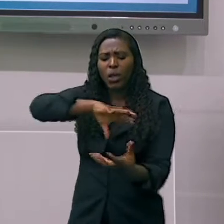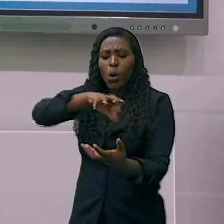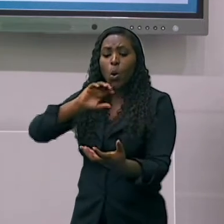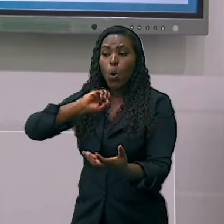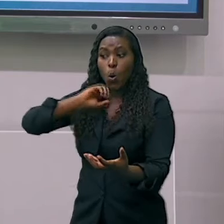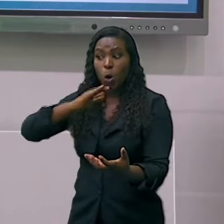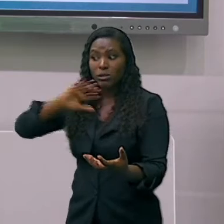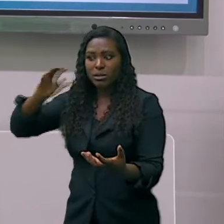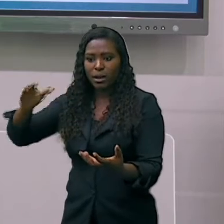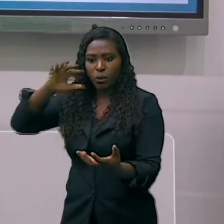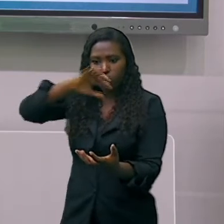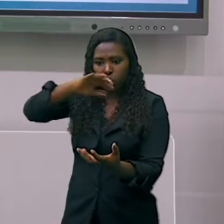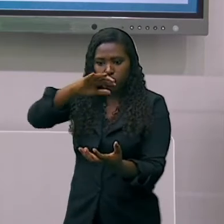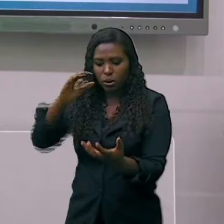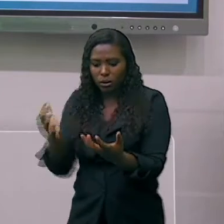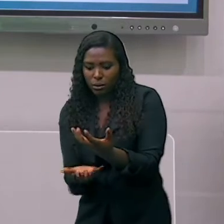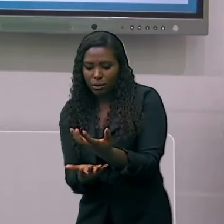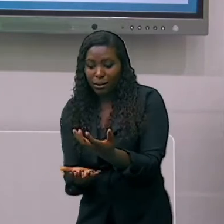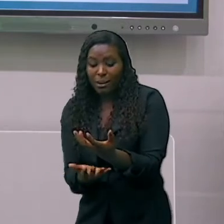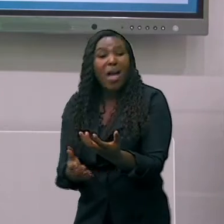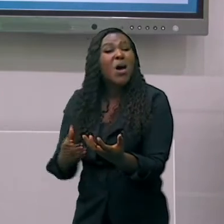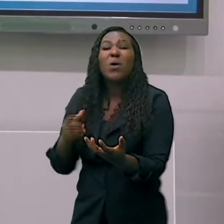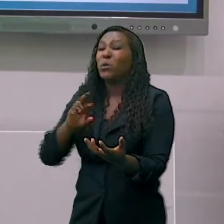extensão territorial.